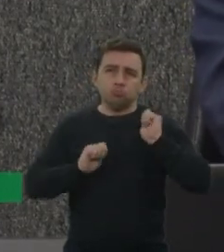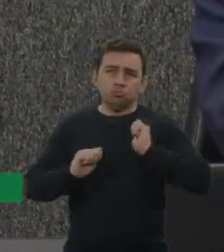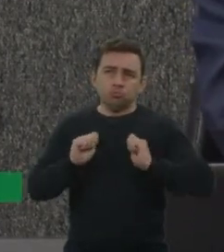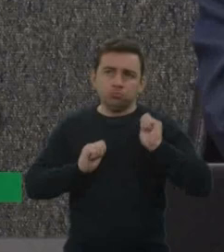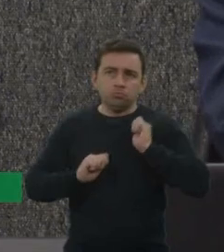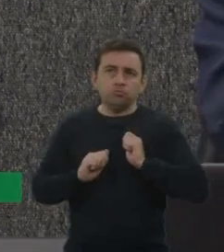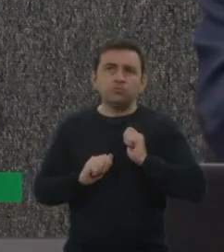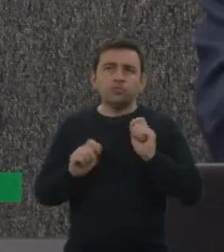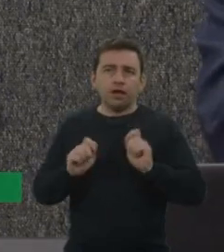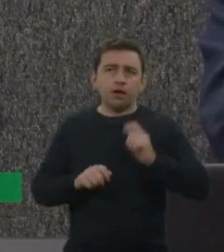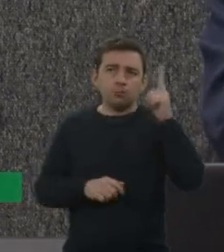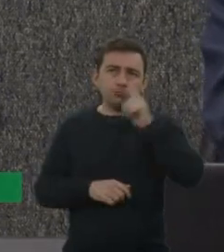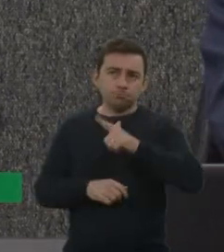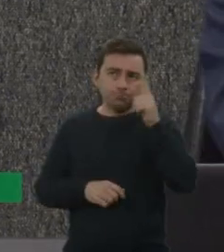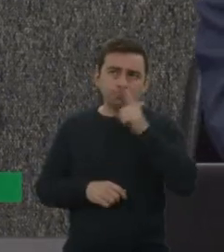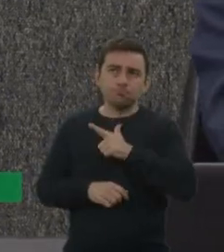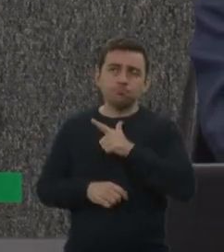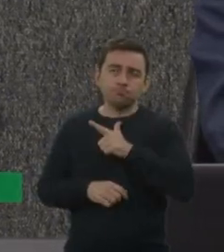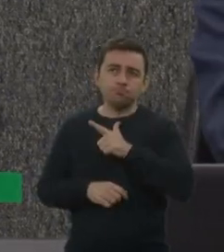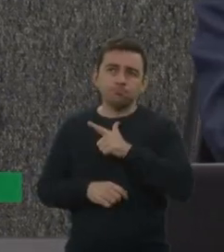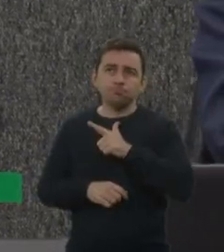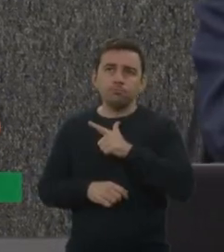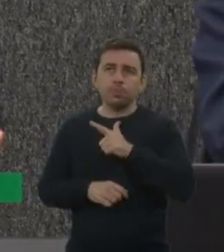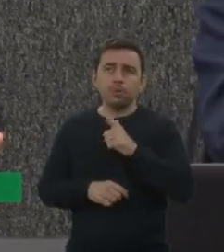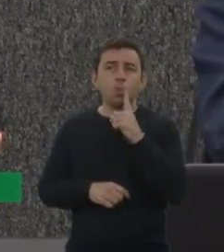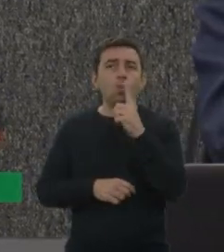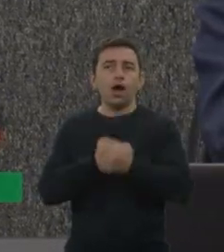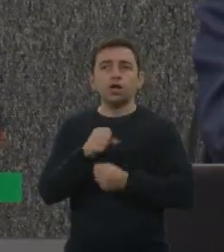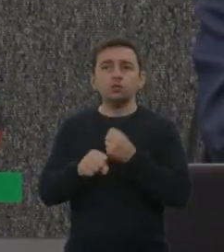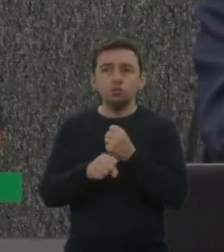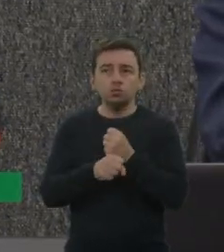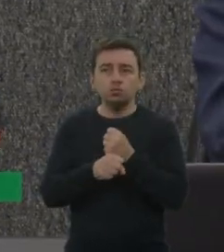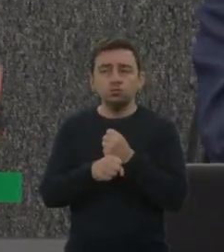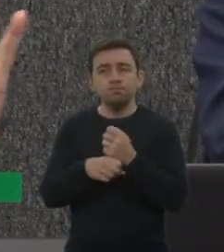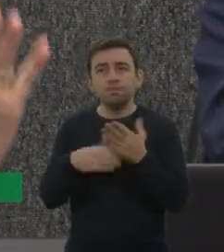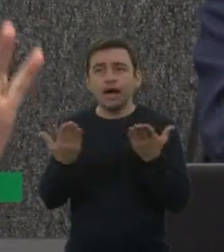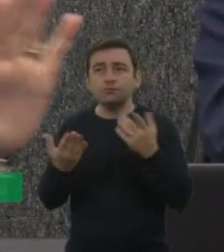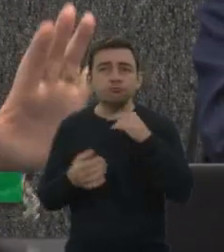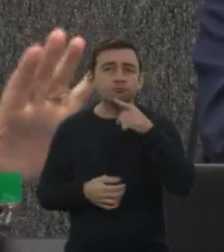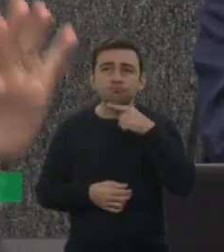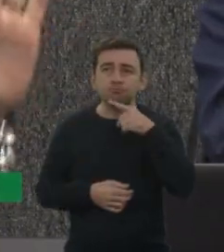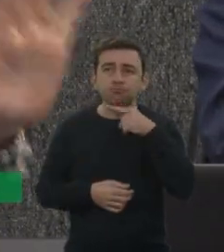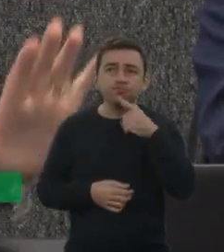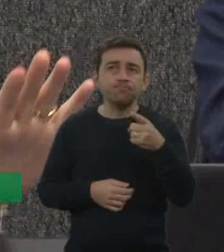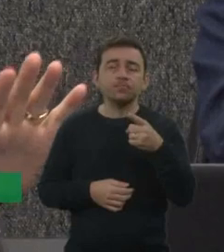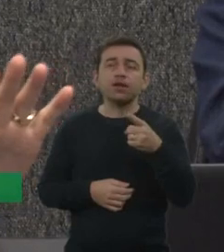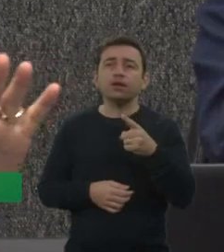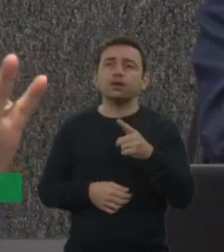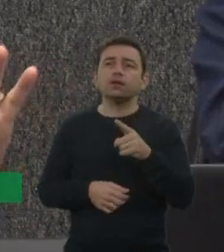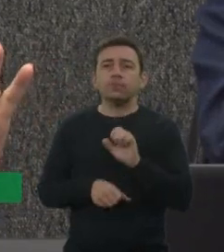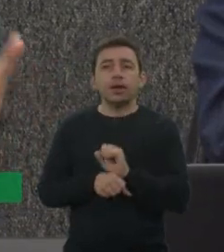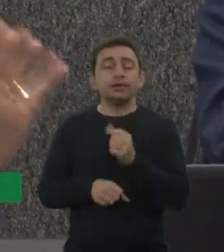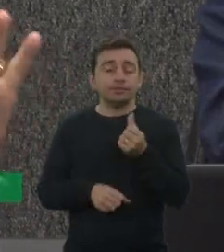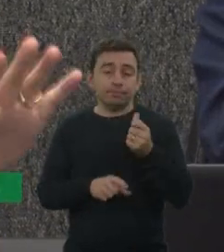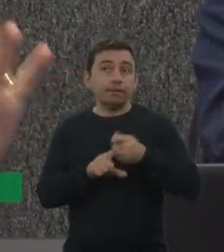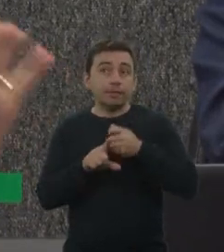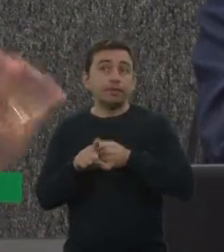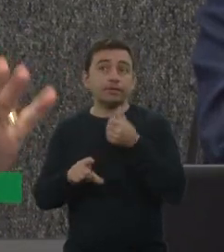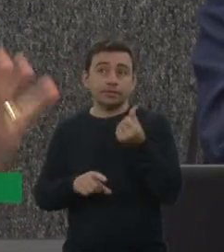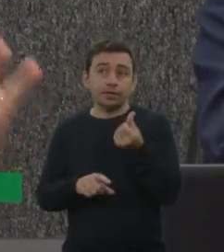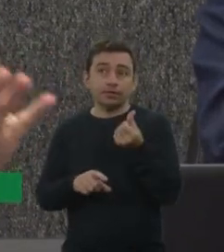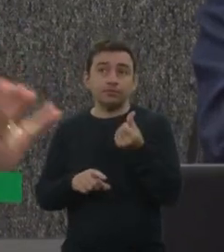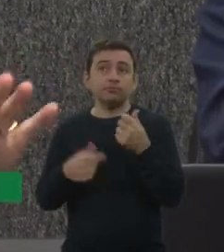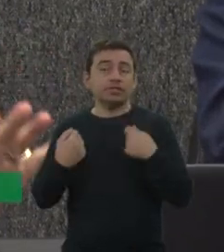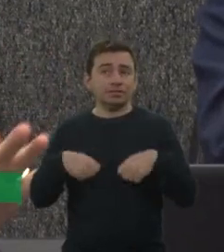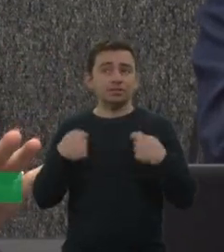deputado Lunelli, pelo menos até 1 ano. Não conseguimos. Mas, então, estamos aí com 6 meses e temos que dar